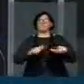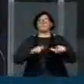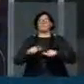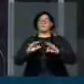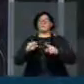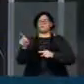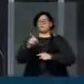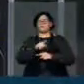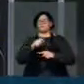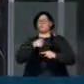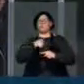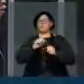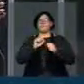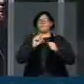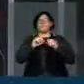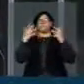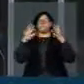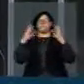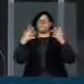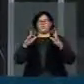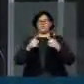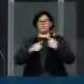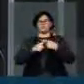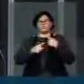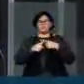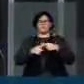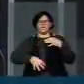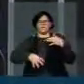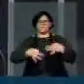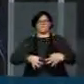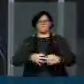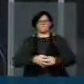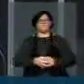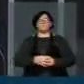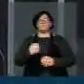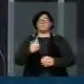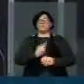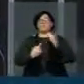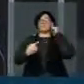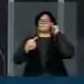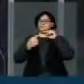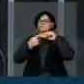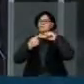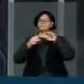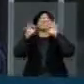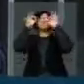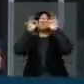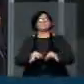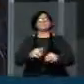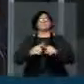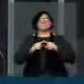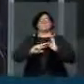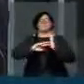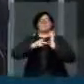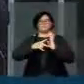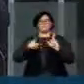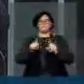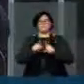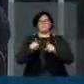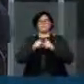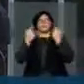vocês. Essa homenagem é justa, o pessoal se associa a ela, porque ela significa também homenagem